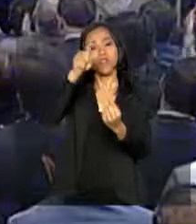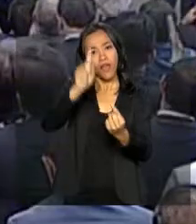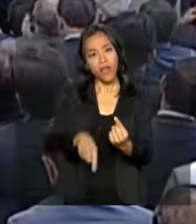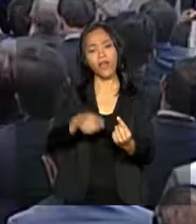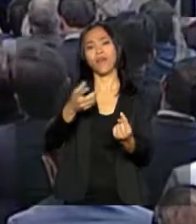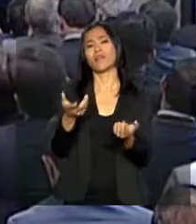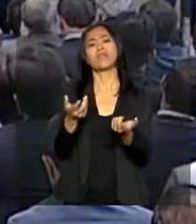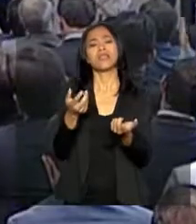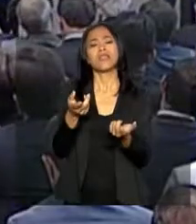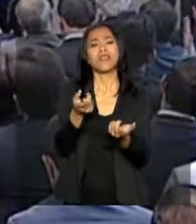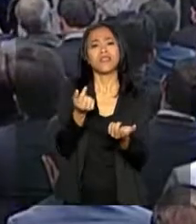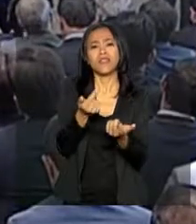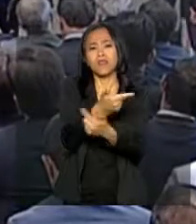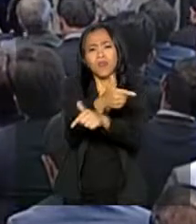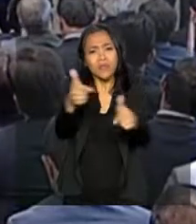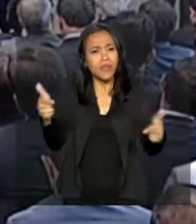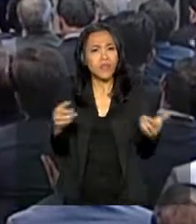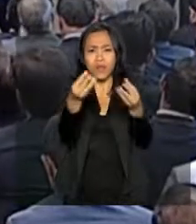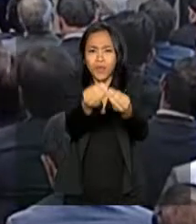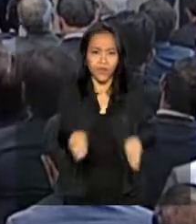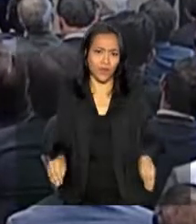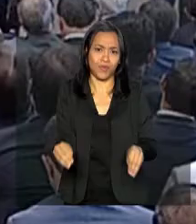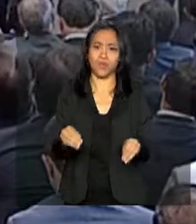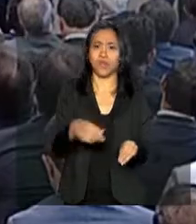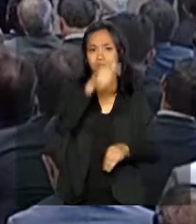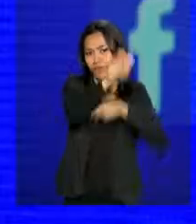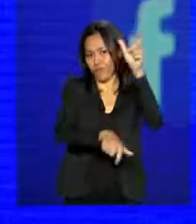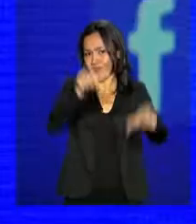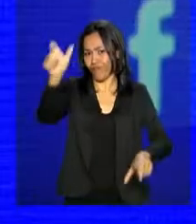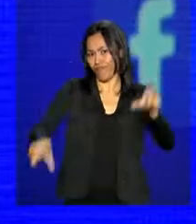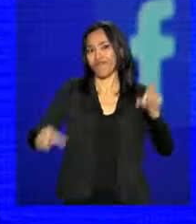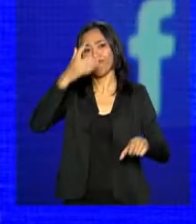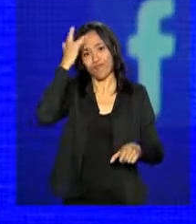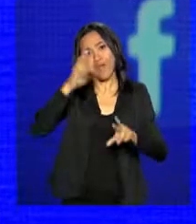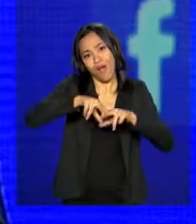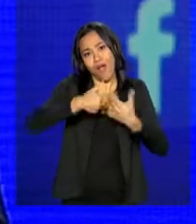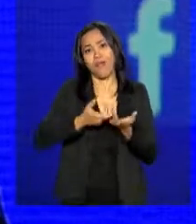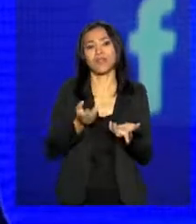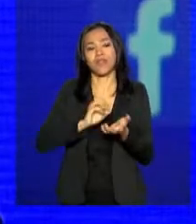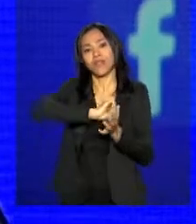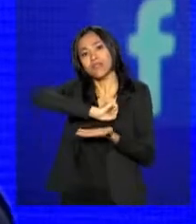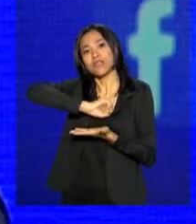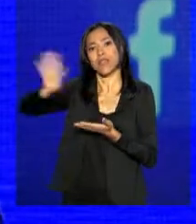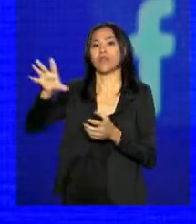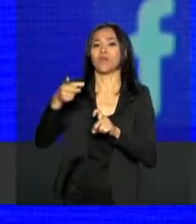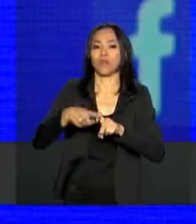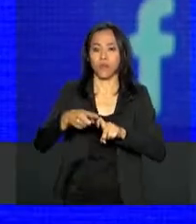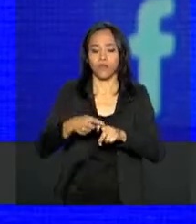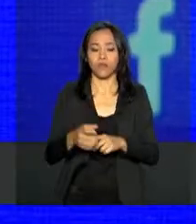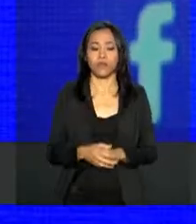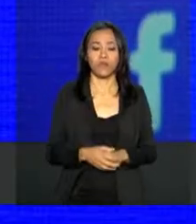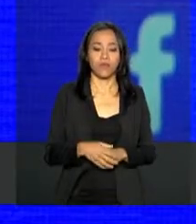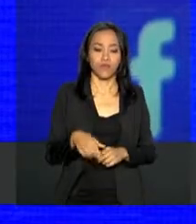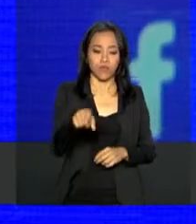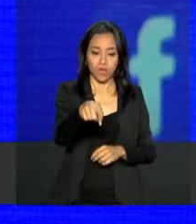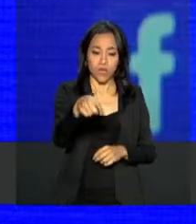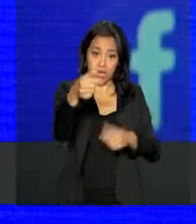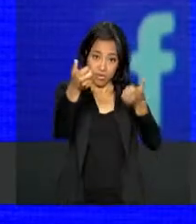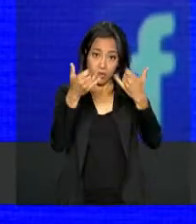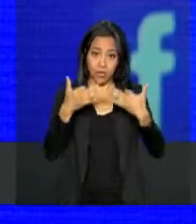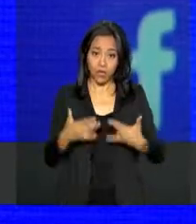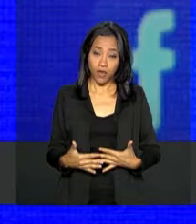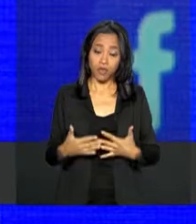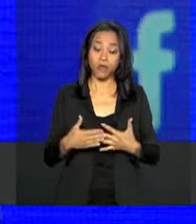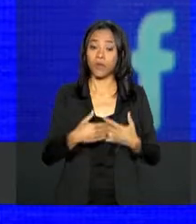impacto possível com a saída dos médicos cubanos por uma orientação do próprio presidente